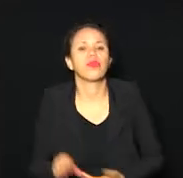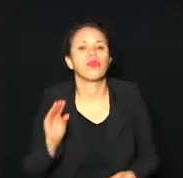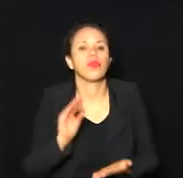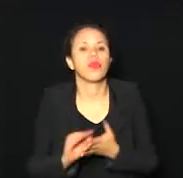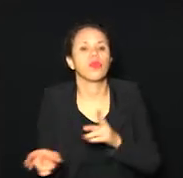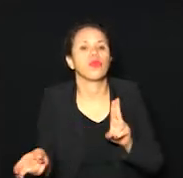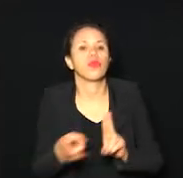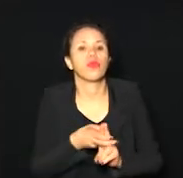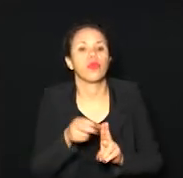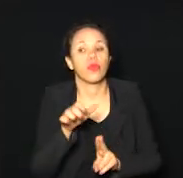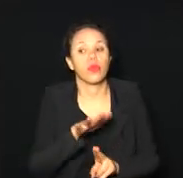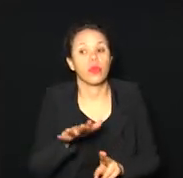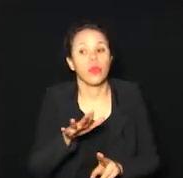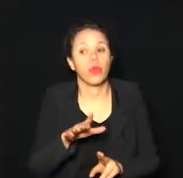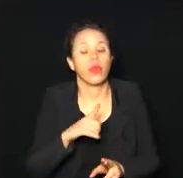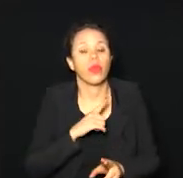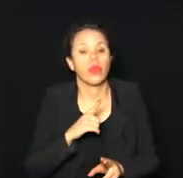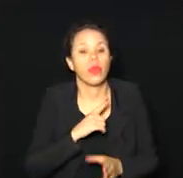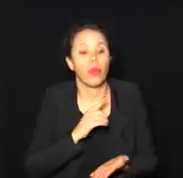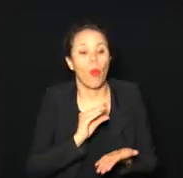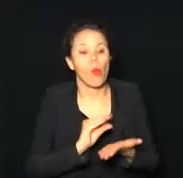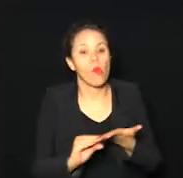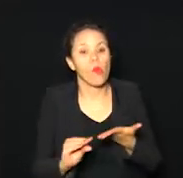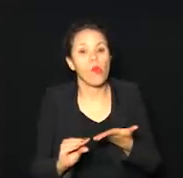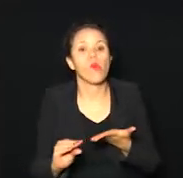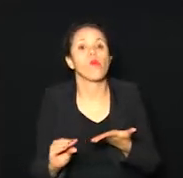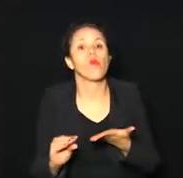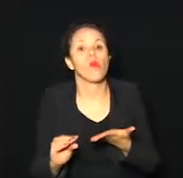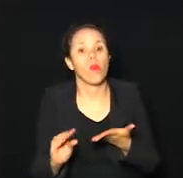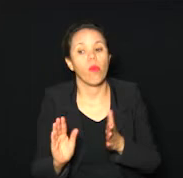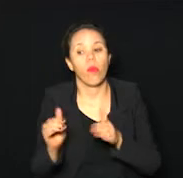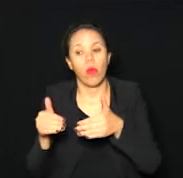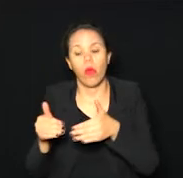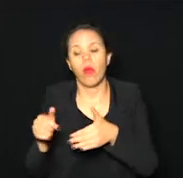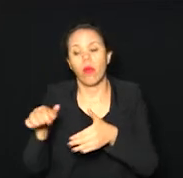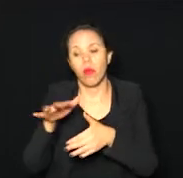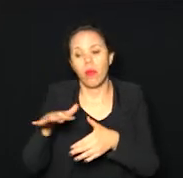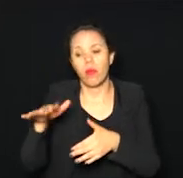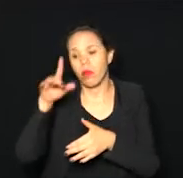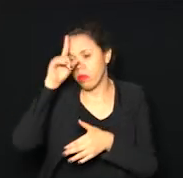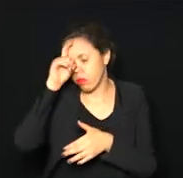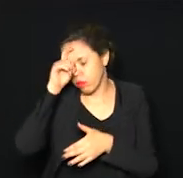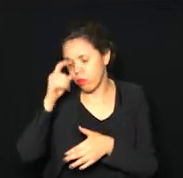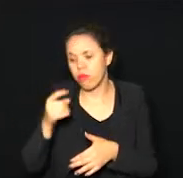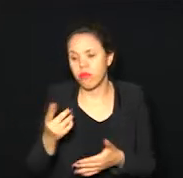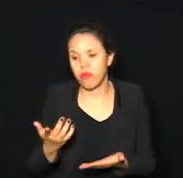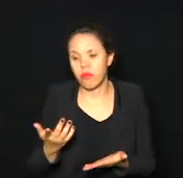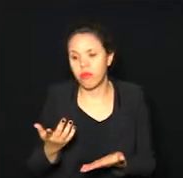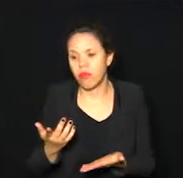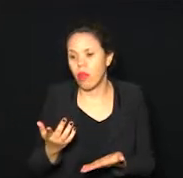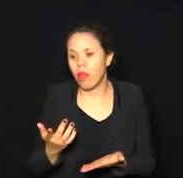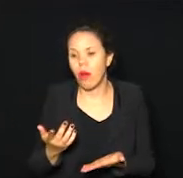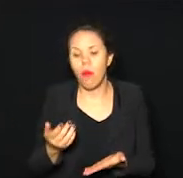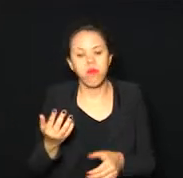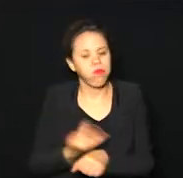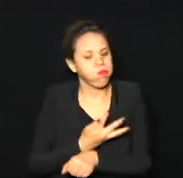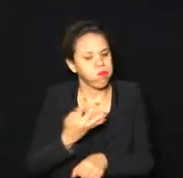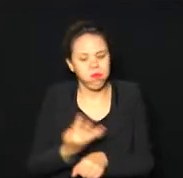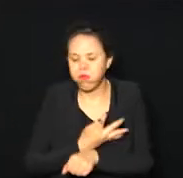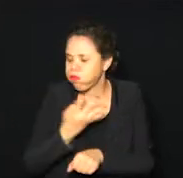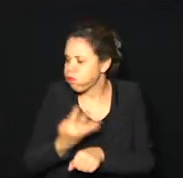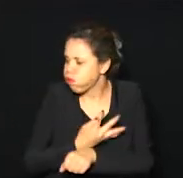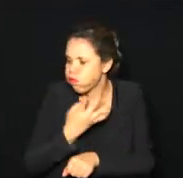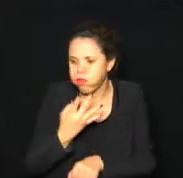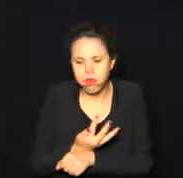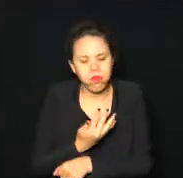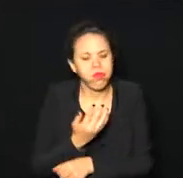SUS, que envia verbas para o complexo hospitalar que não são suficientes para sustentar o atendimento que é